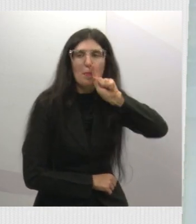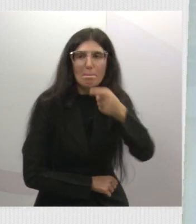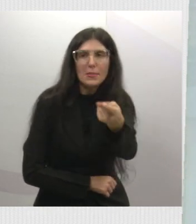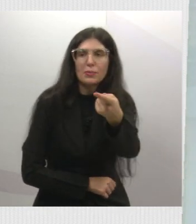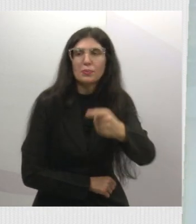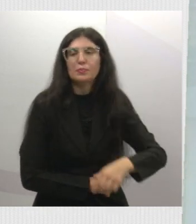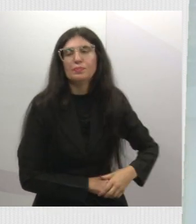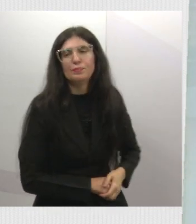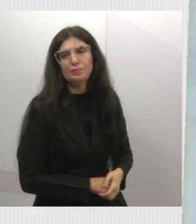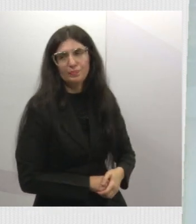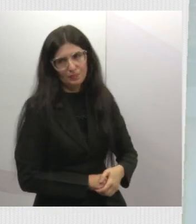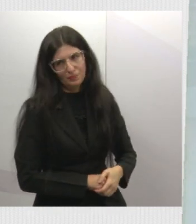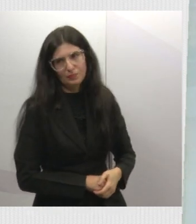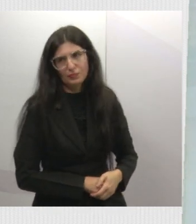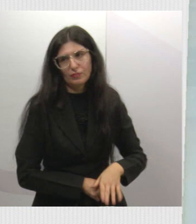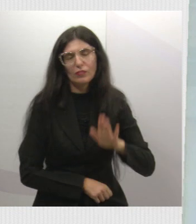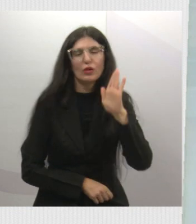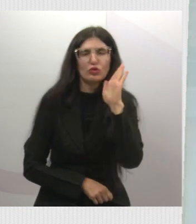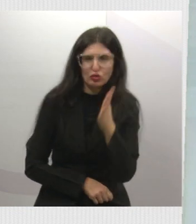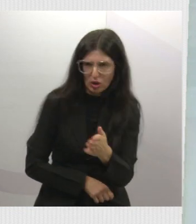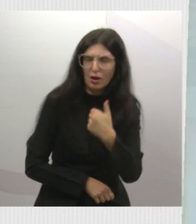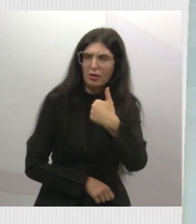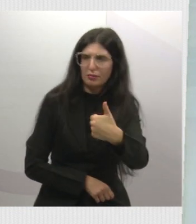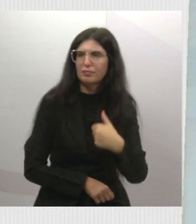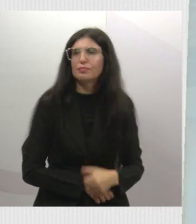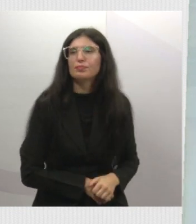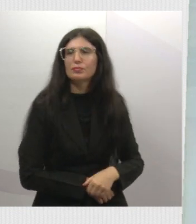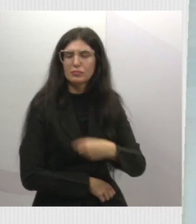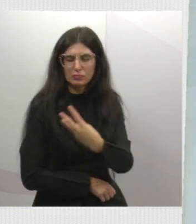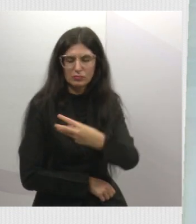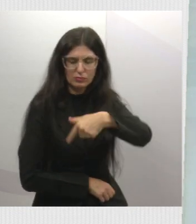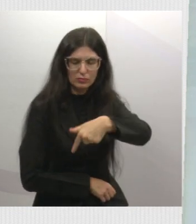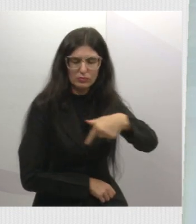1.281.979.000, onde realizado até o primeiro quadrimestre,